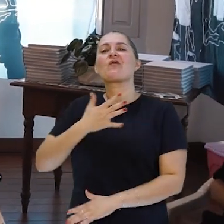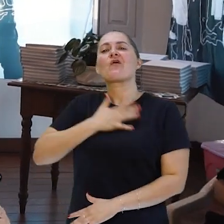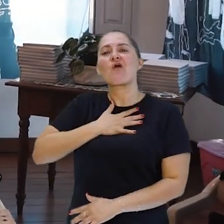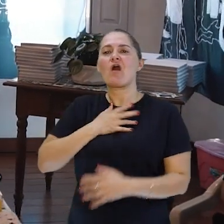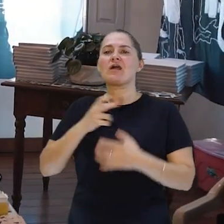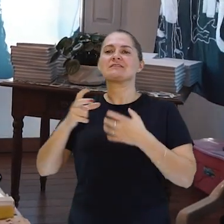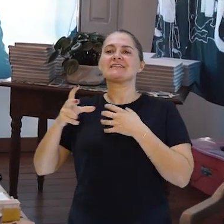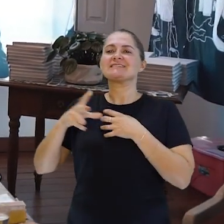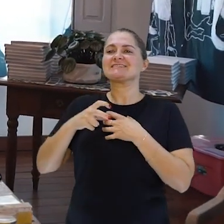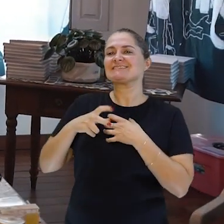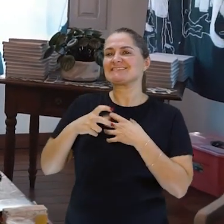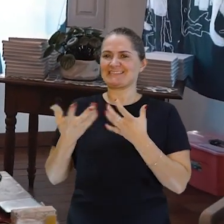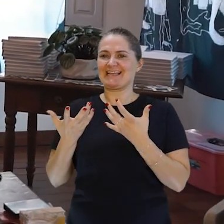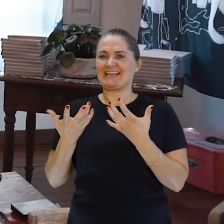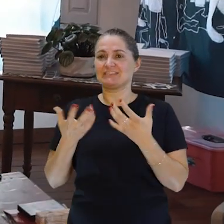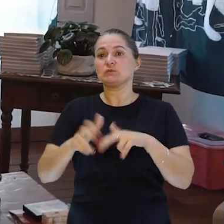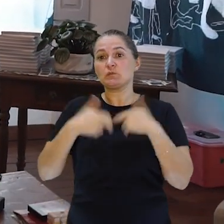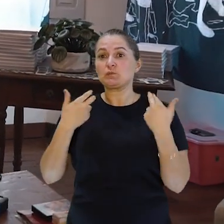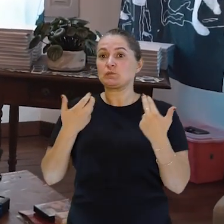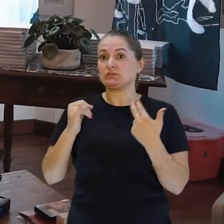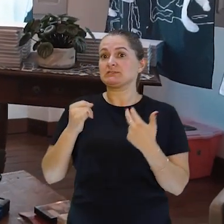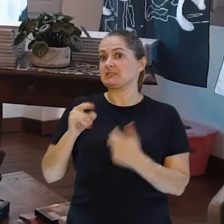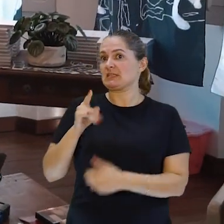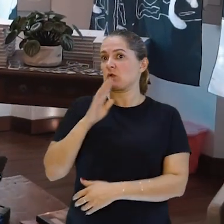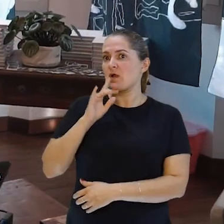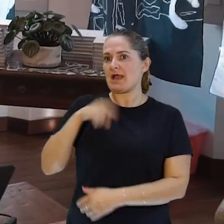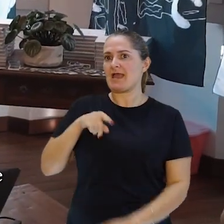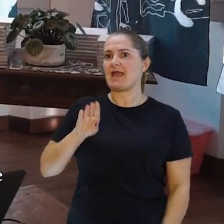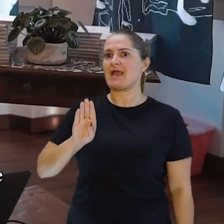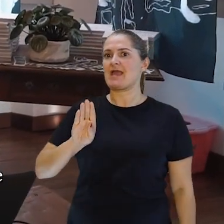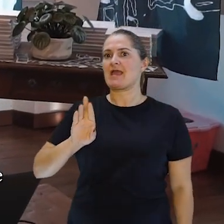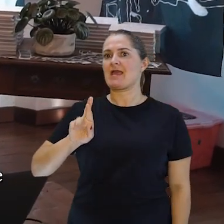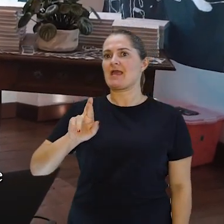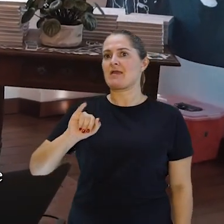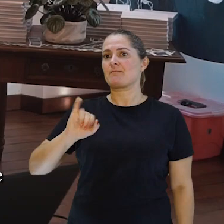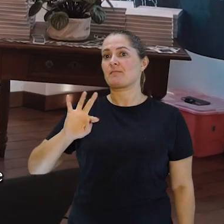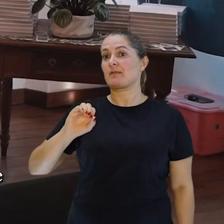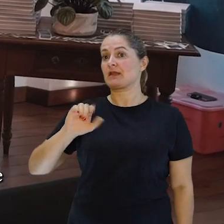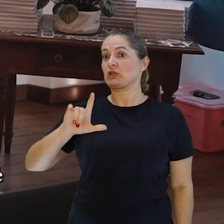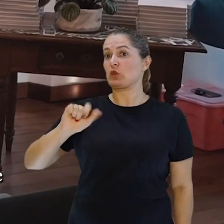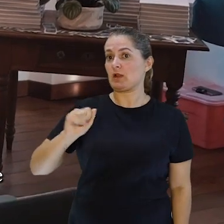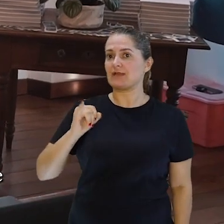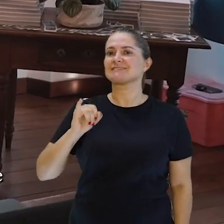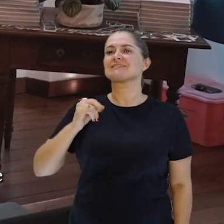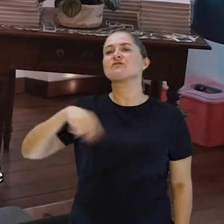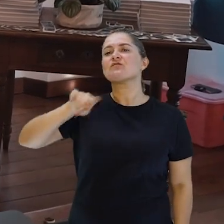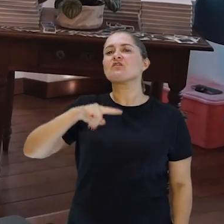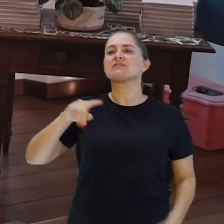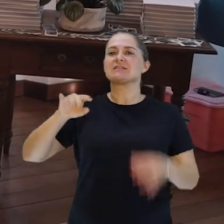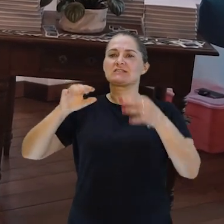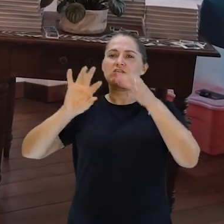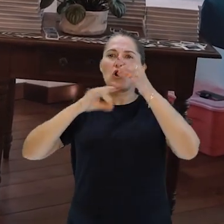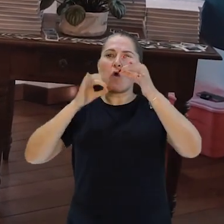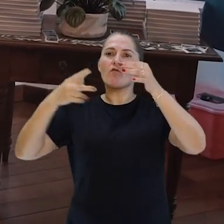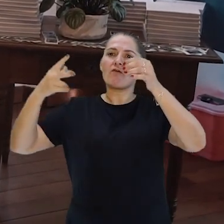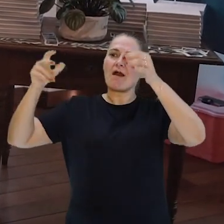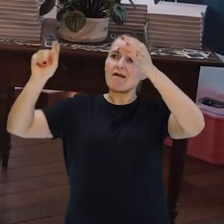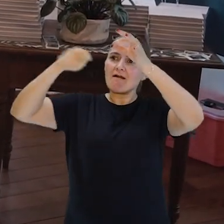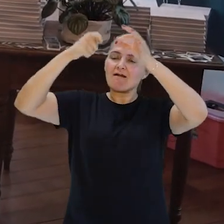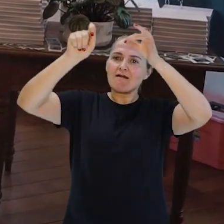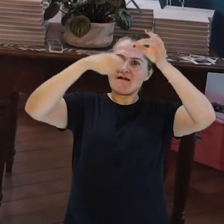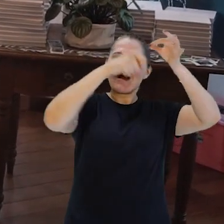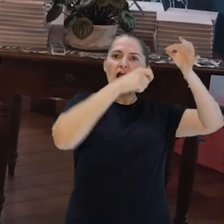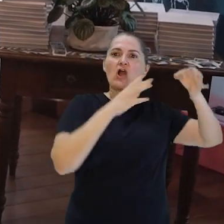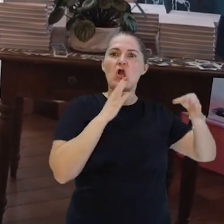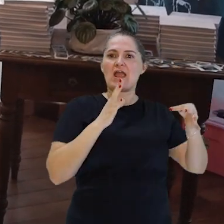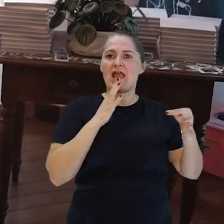essa história da imigração e o pessoal gosta de sentir. Então isso aqui, para quem não conhece, é a nossa brítola, né? Nossa rincha, o pessoal que colhe a uva por